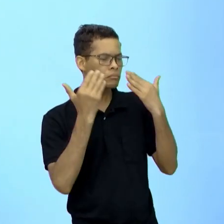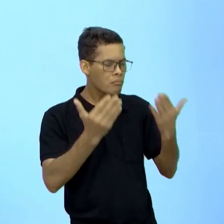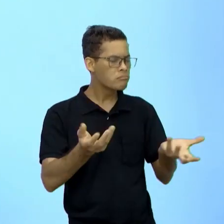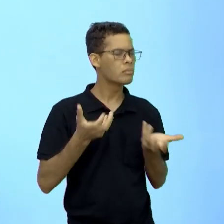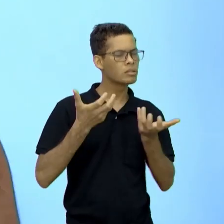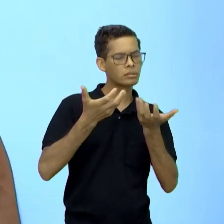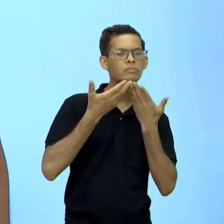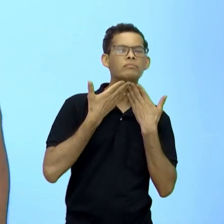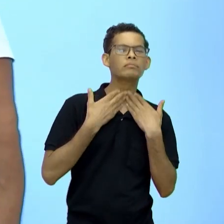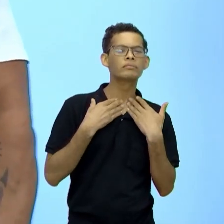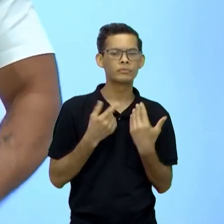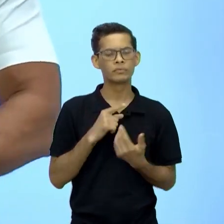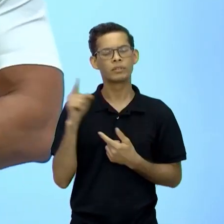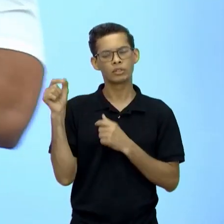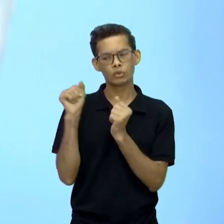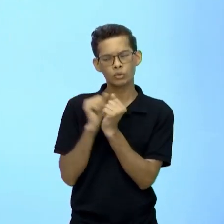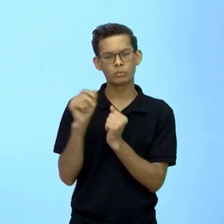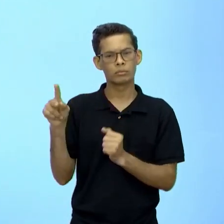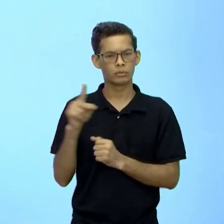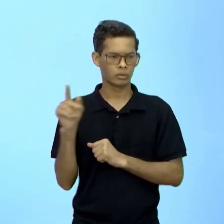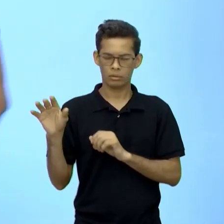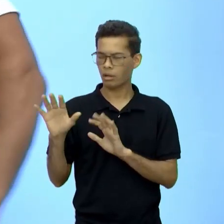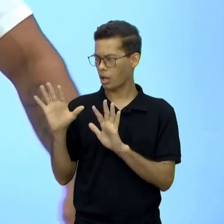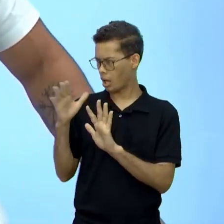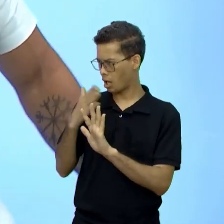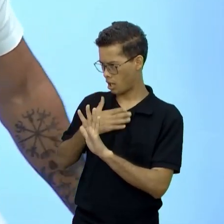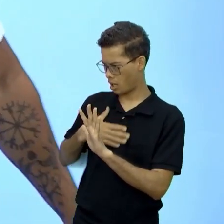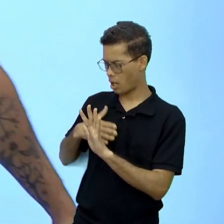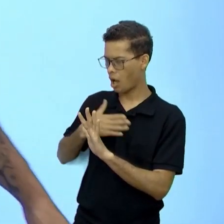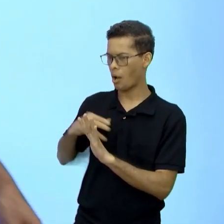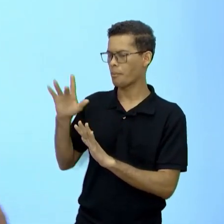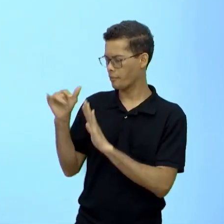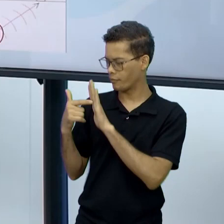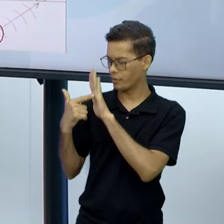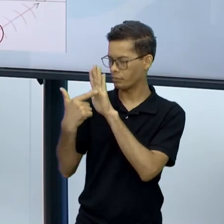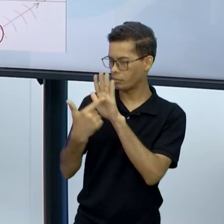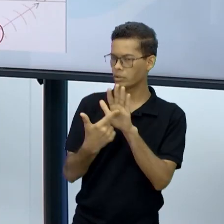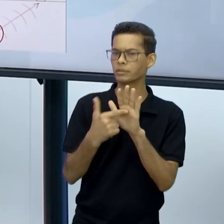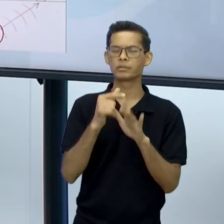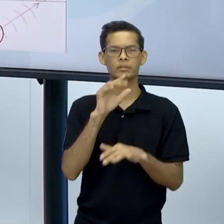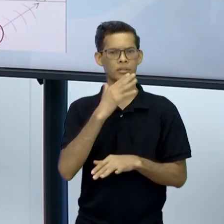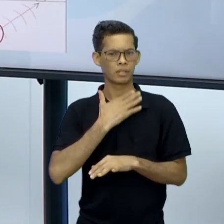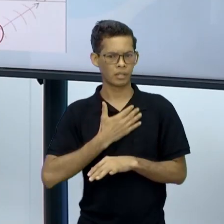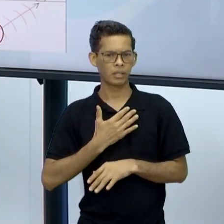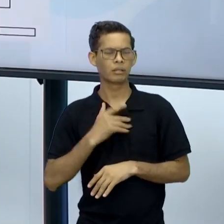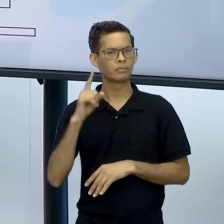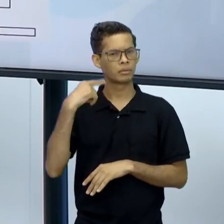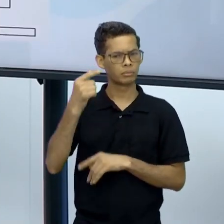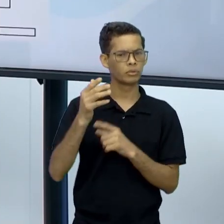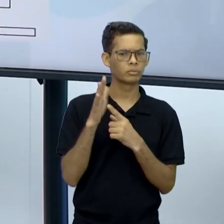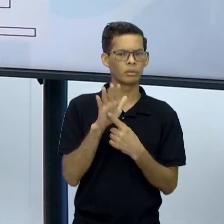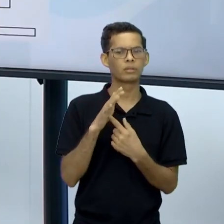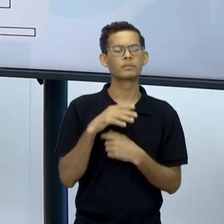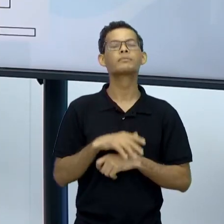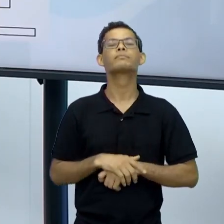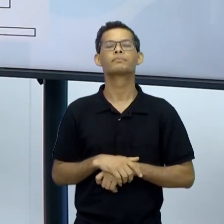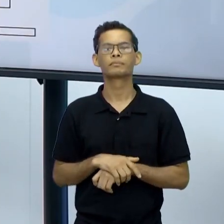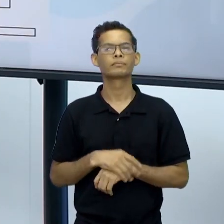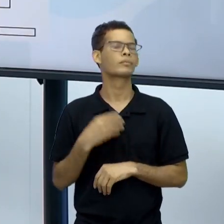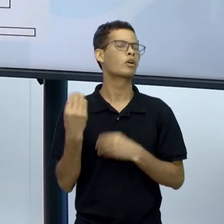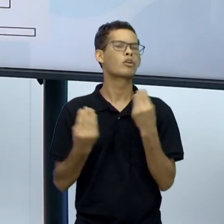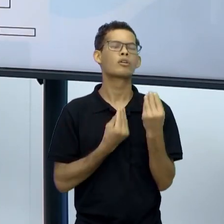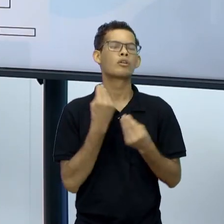com os alunos da graduação em Geofísica. Calma, não fica nervosa que vão aparecer, vamos mostrar para vocês como que foi isso. Ó, como